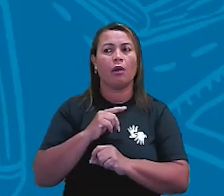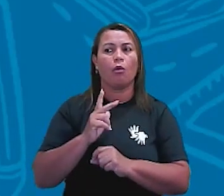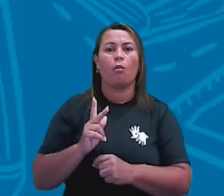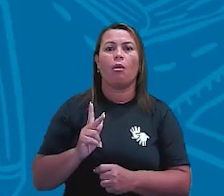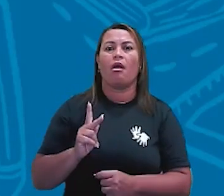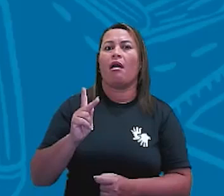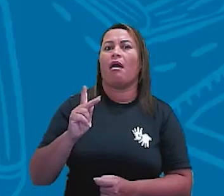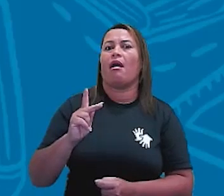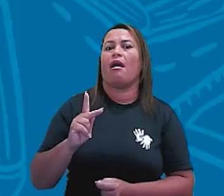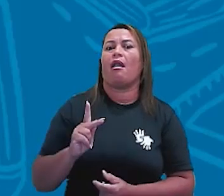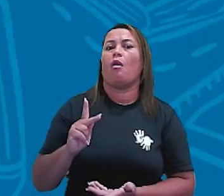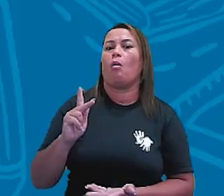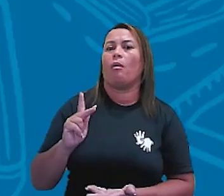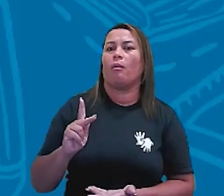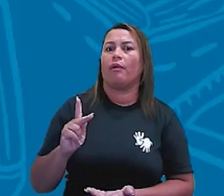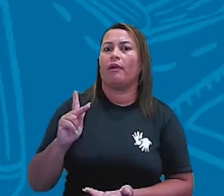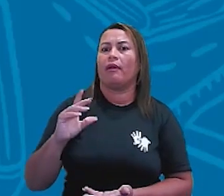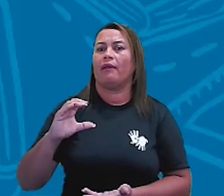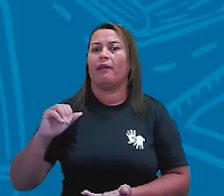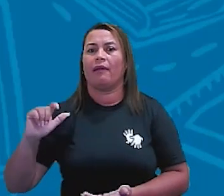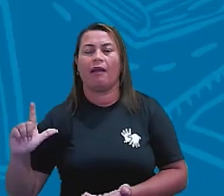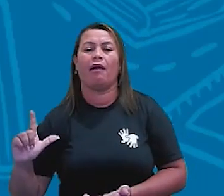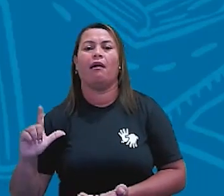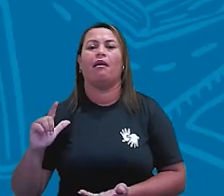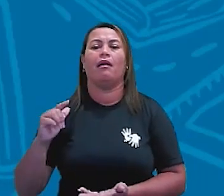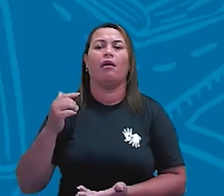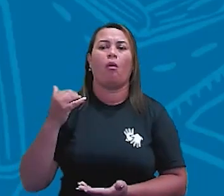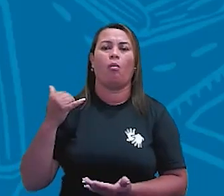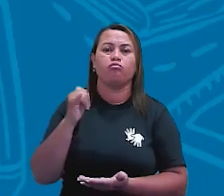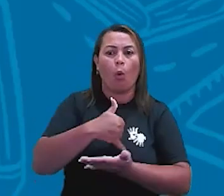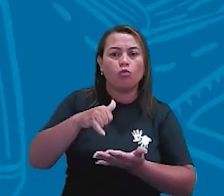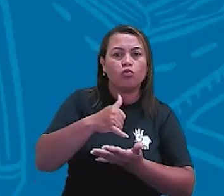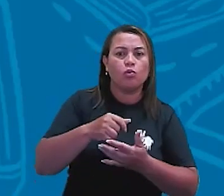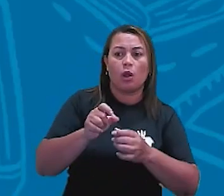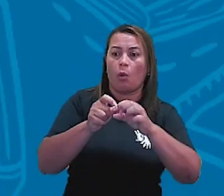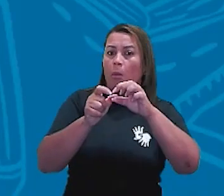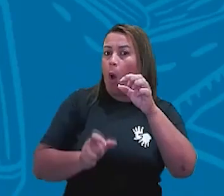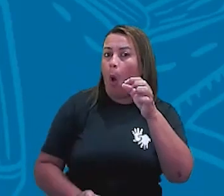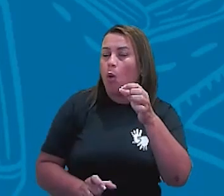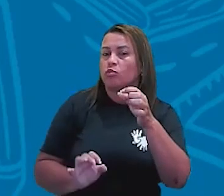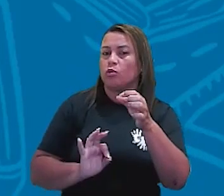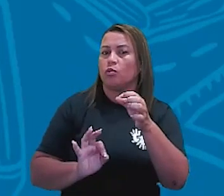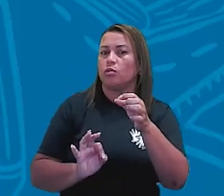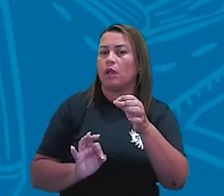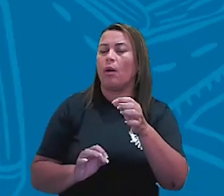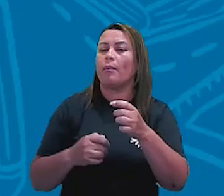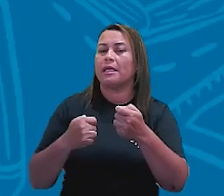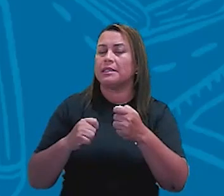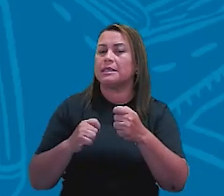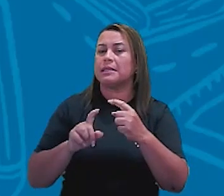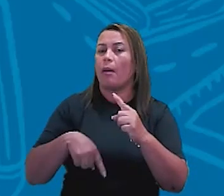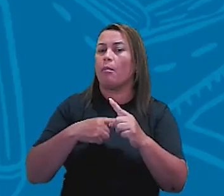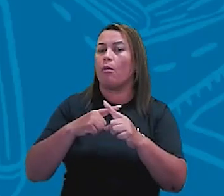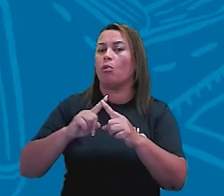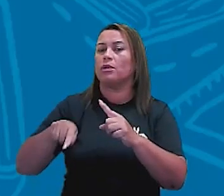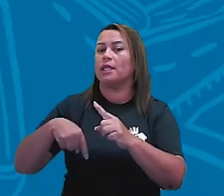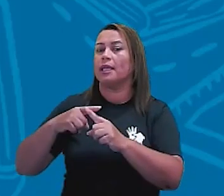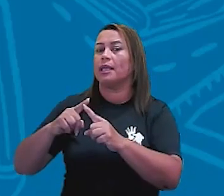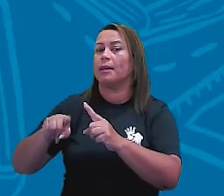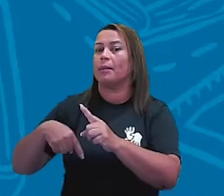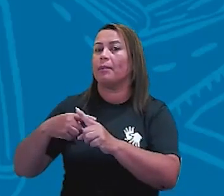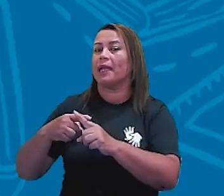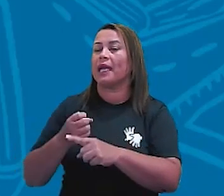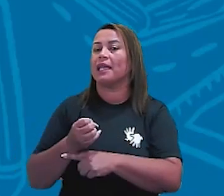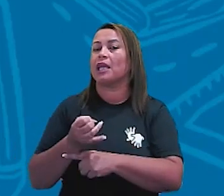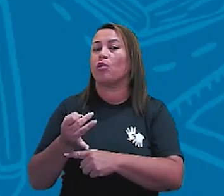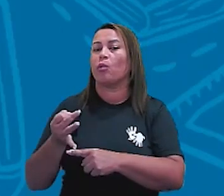proteína, de gordura, não está equivalendo ali realmente ao pacote todo. Então, a gente precisaria multiplicar, né, a quantidade realmente da